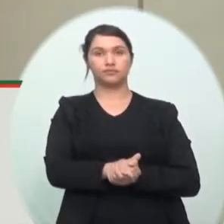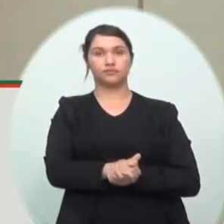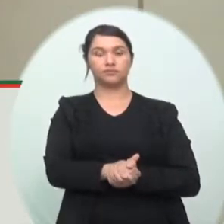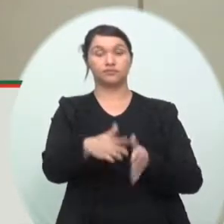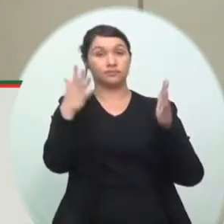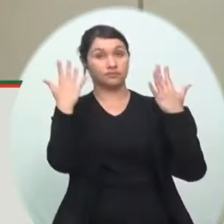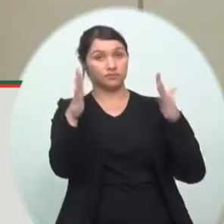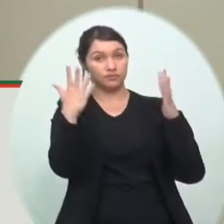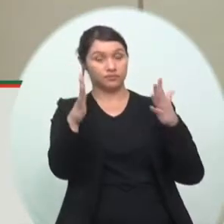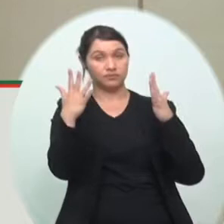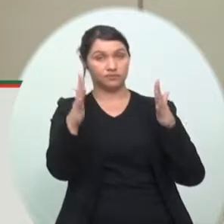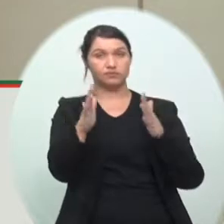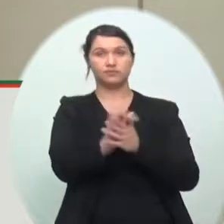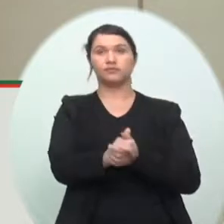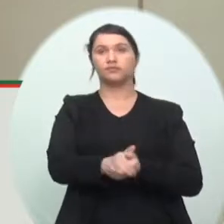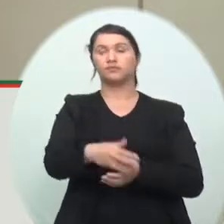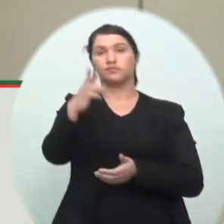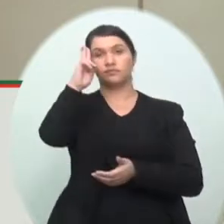parabenizá-lo,